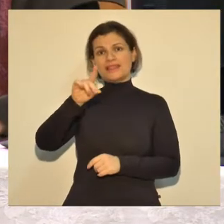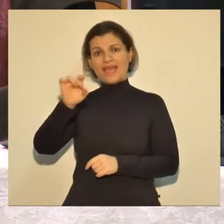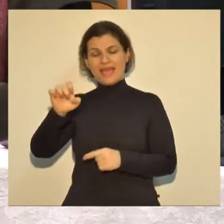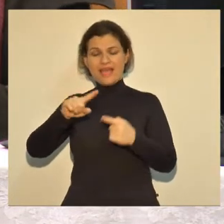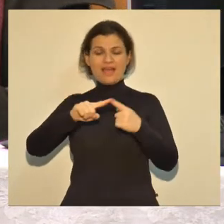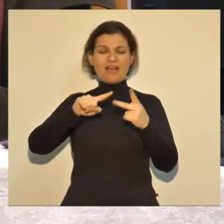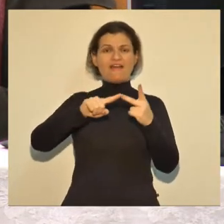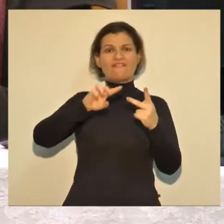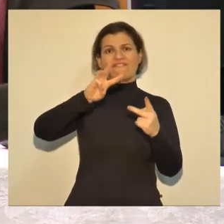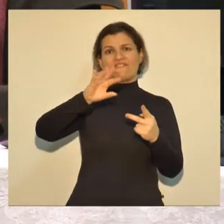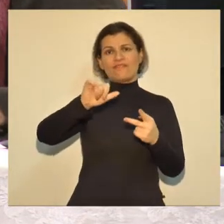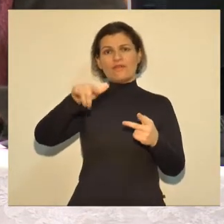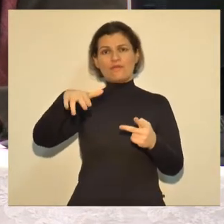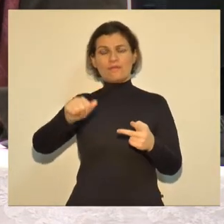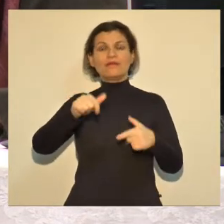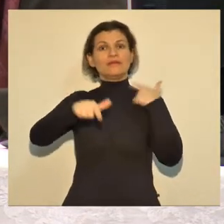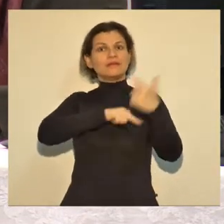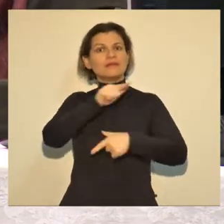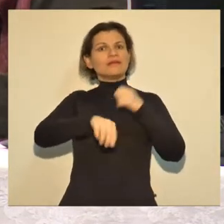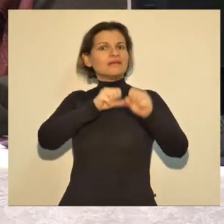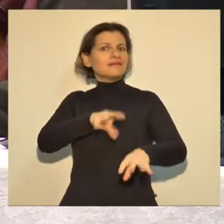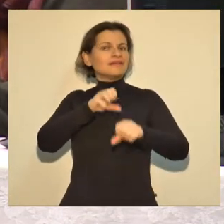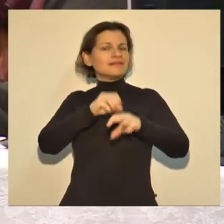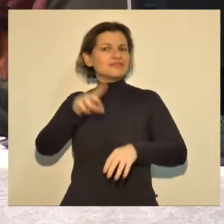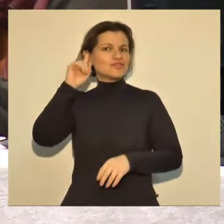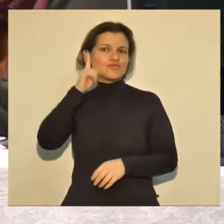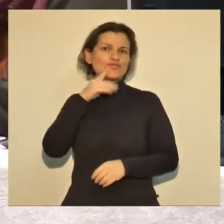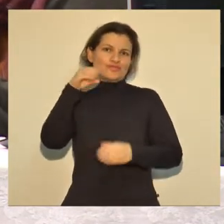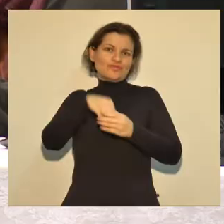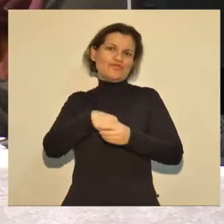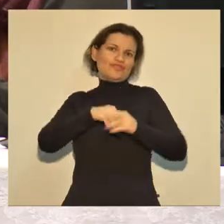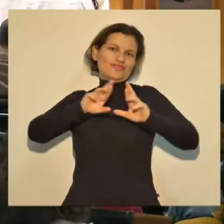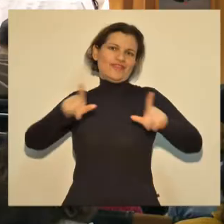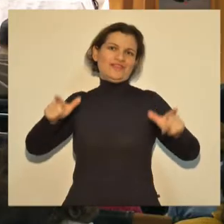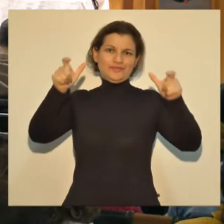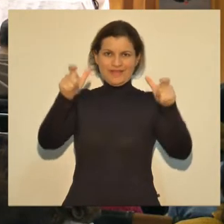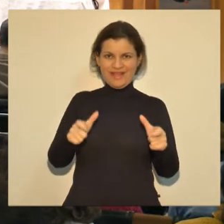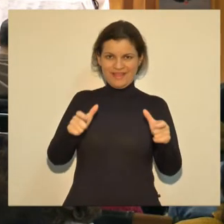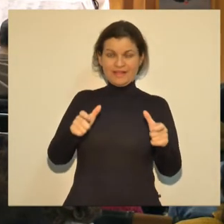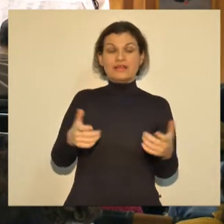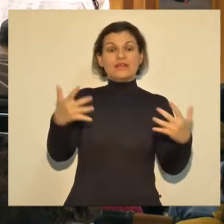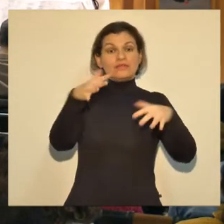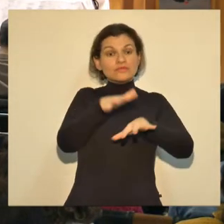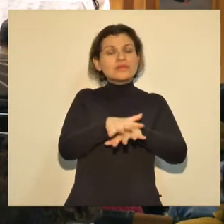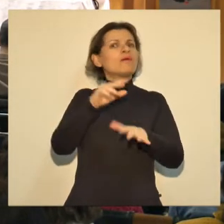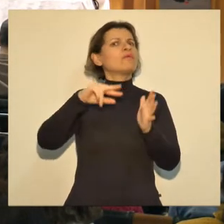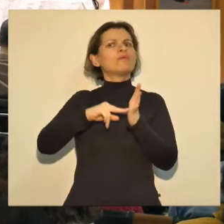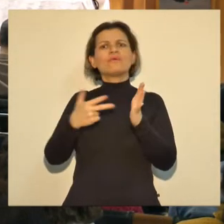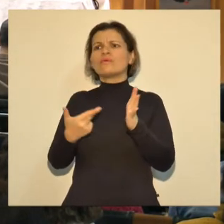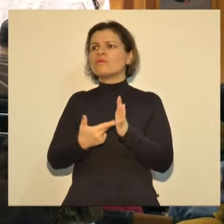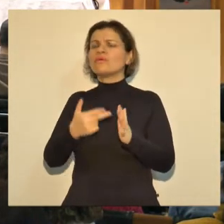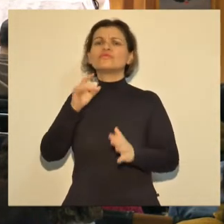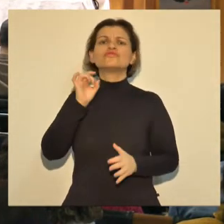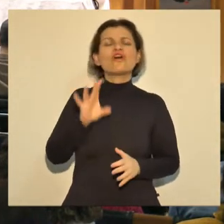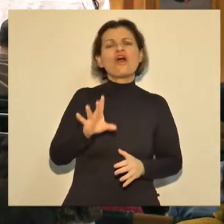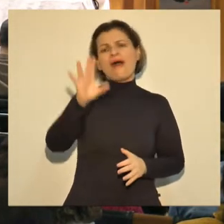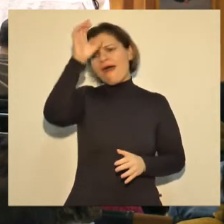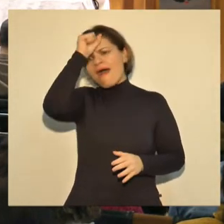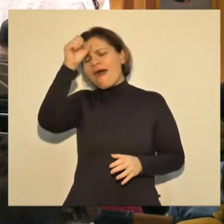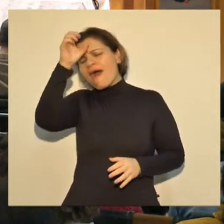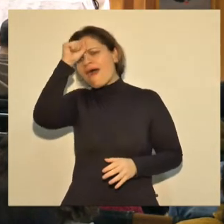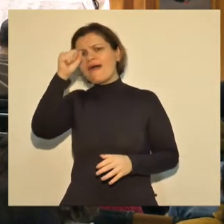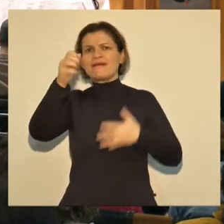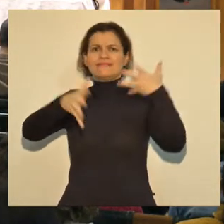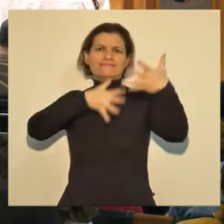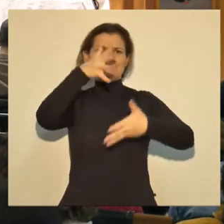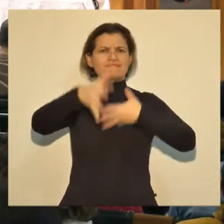e Vilma atuam com educação de surdos em diferentes instituições. inclusão, para elas, vai muito além da